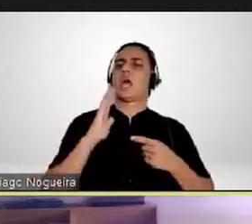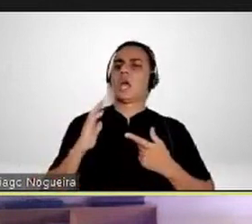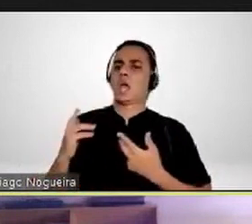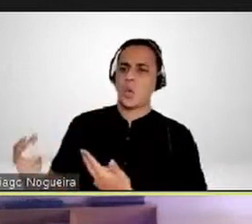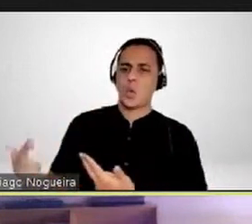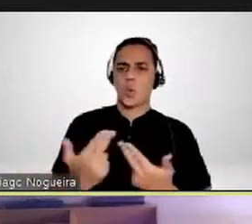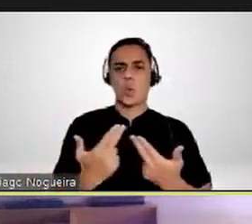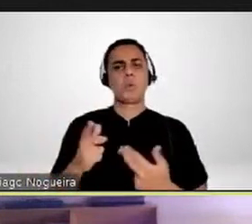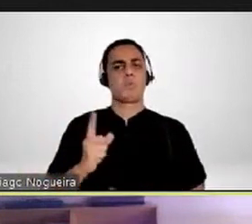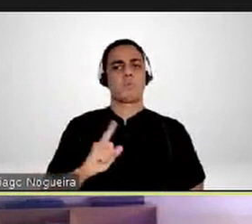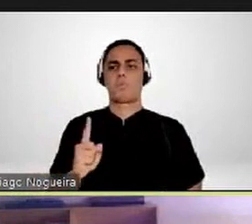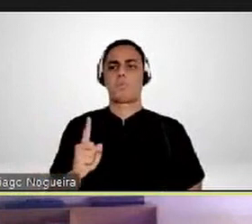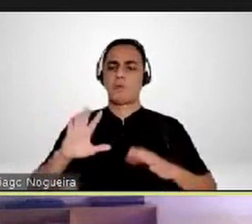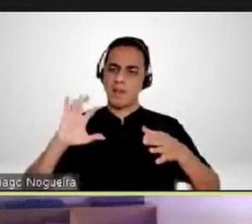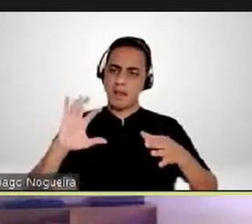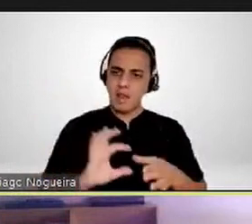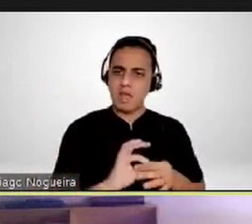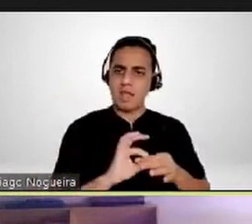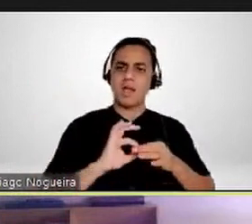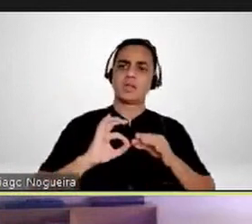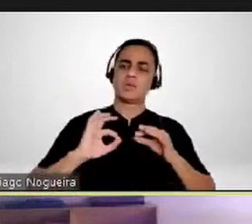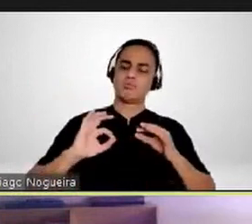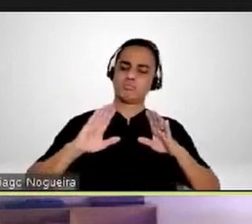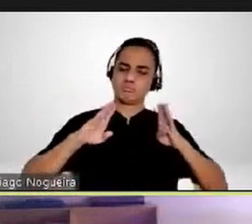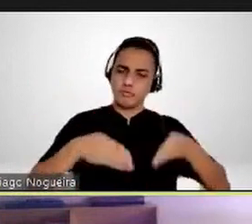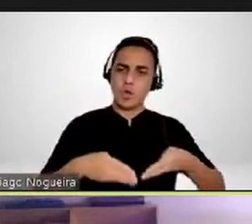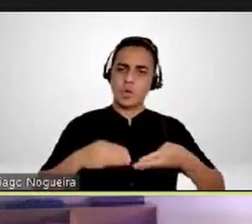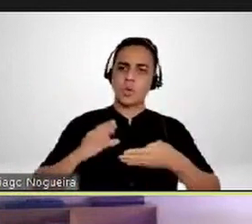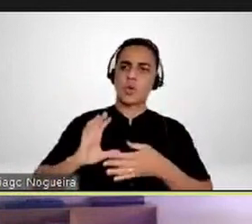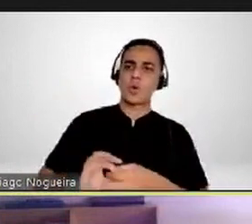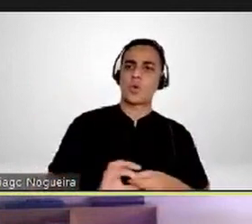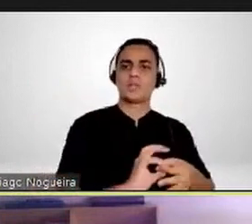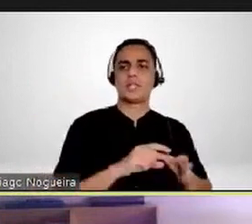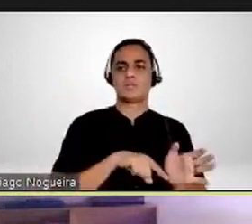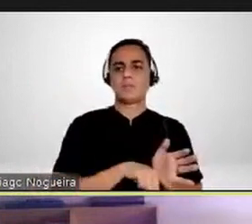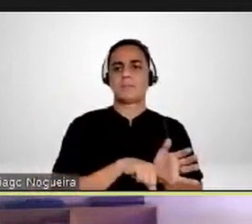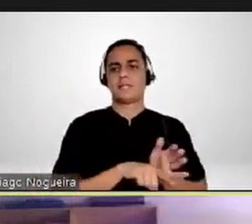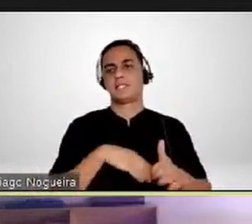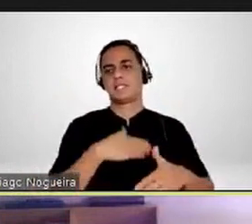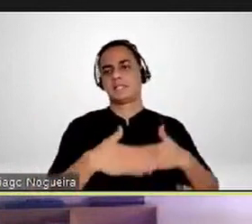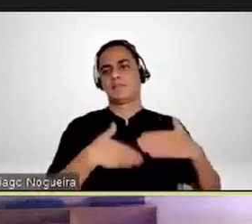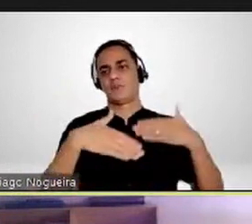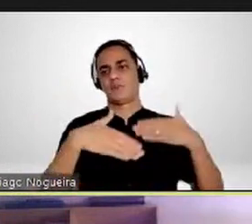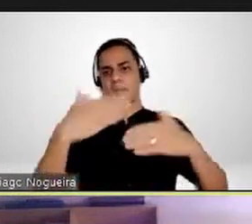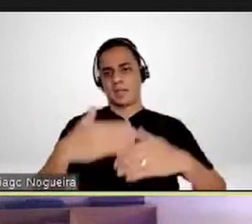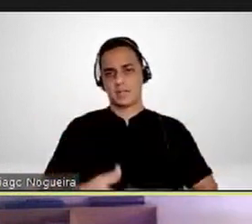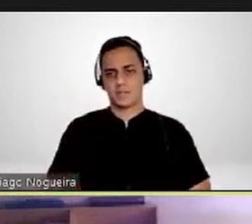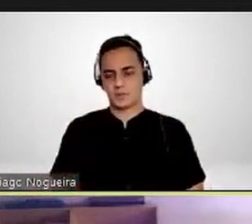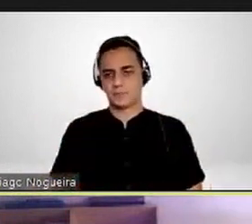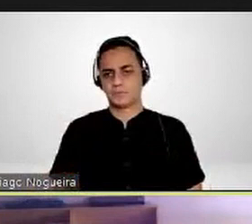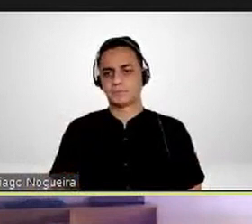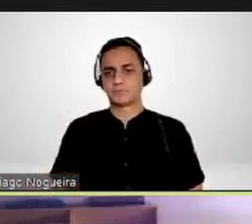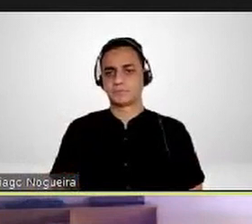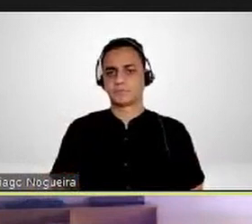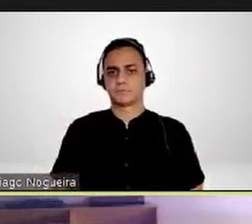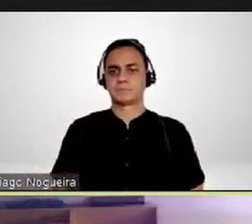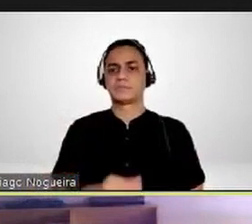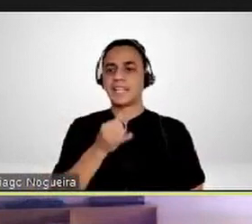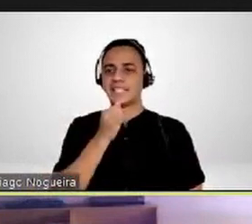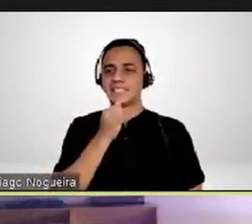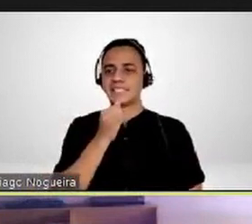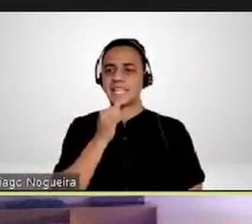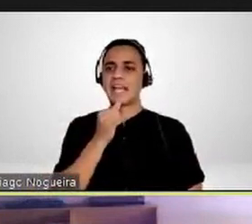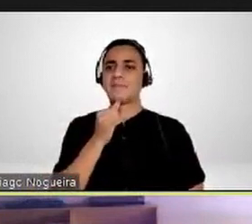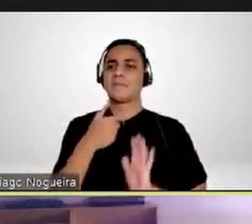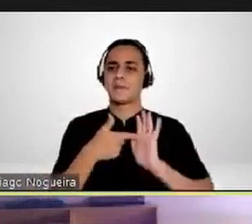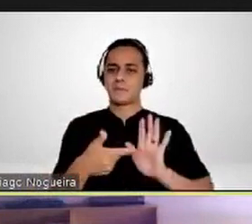contexto específico onde a pesquisa se desenvolveu. Então, vamos passar alguns desenhos para vocês